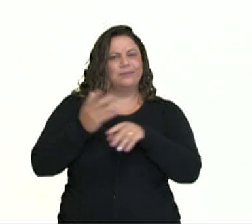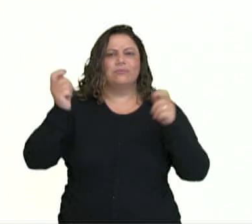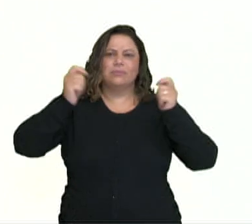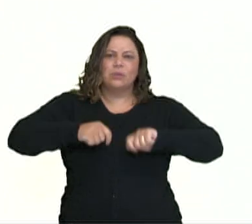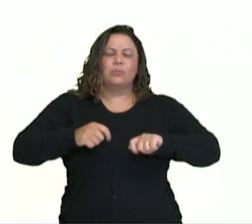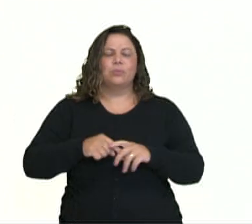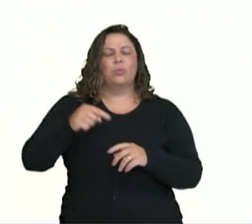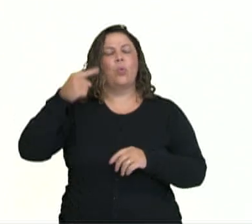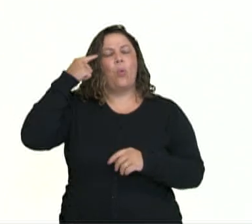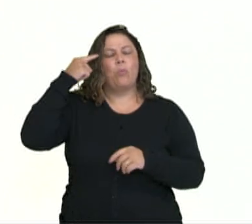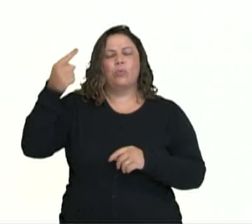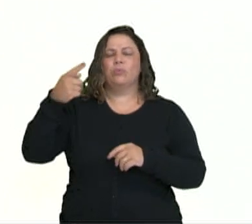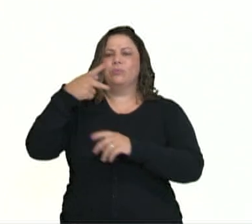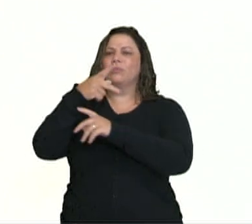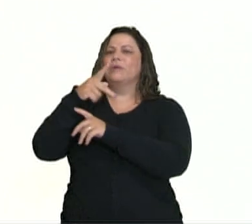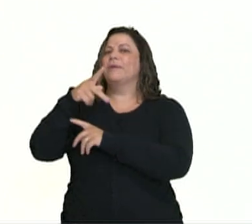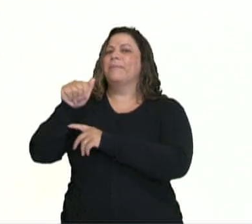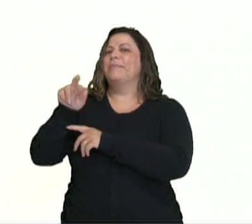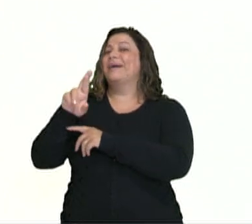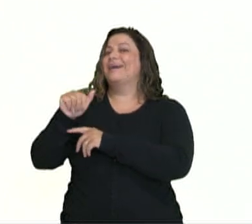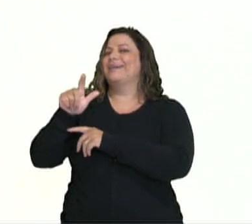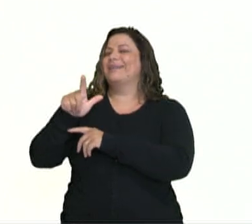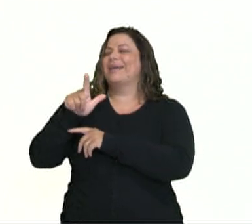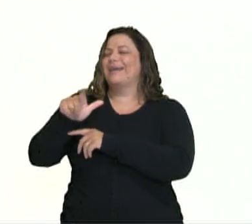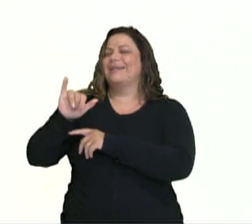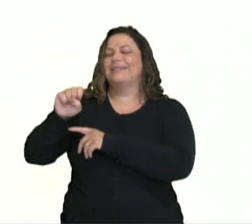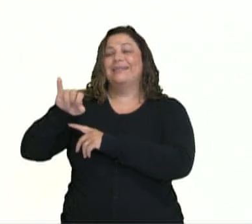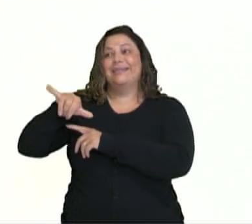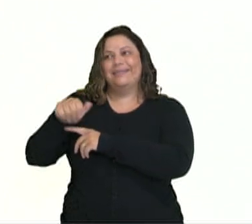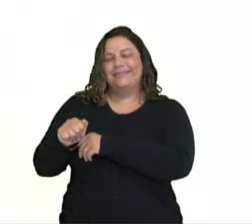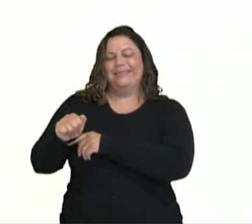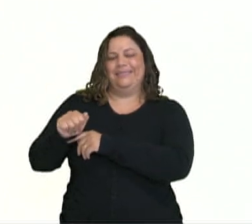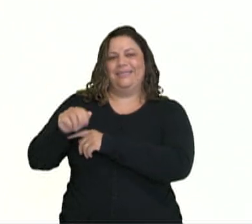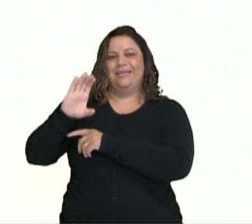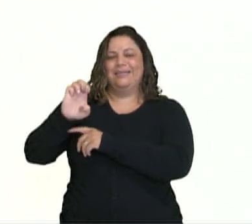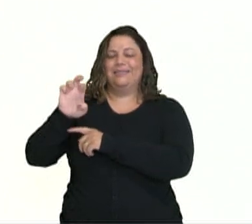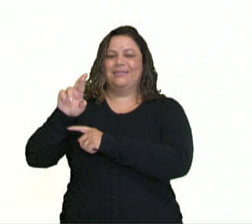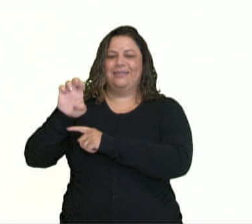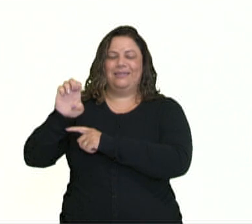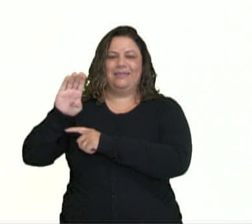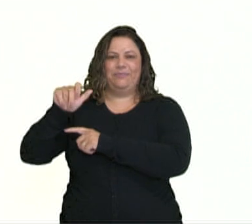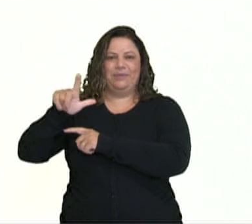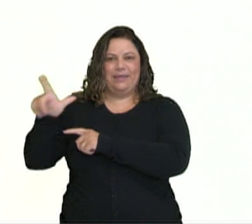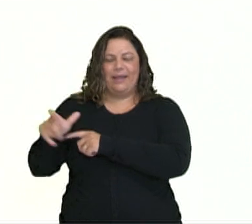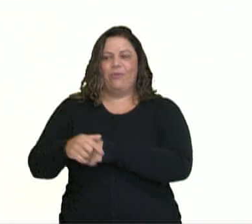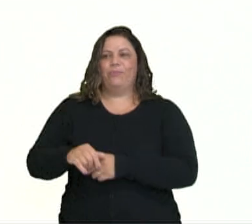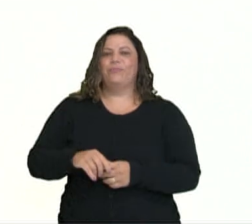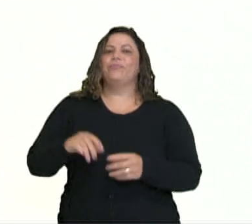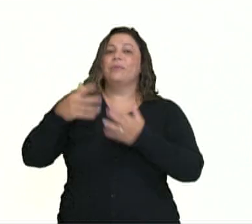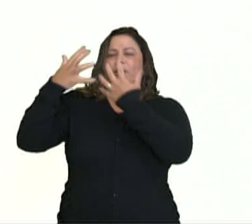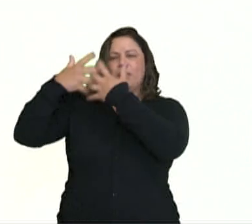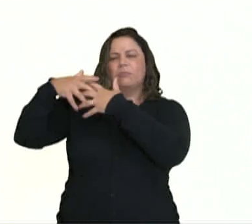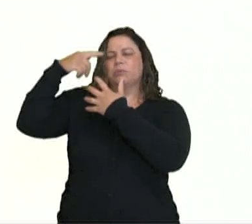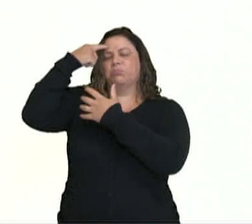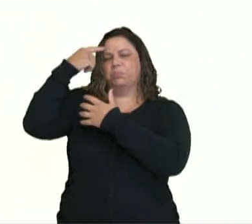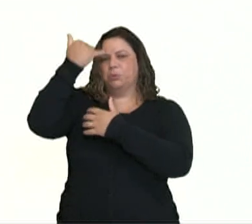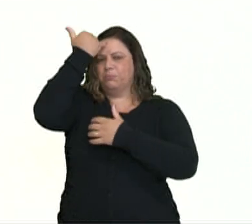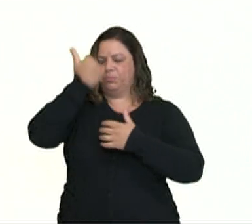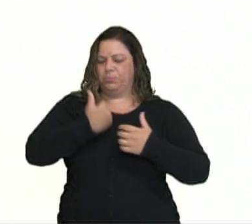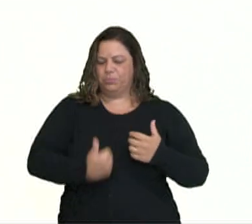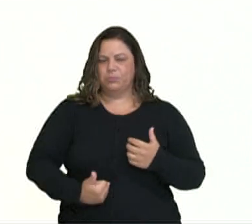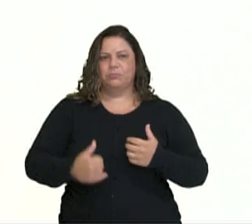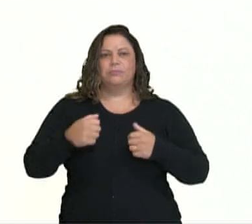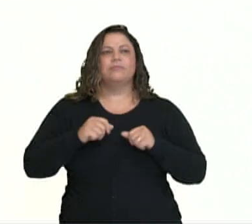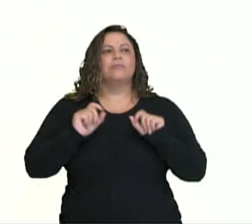paralisia cerebral. As principais regras, que elas são adaptadas, principalmente no